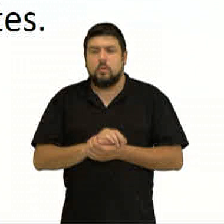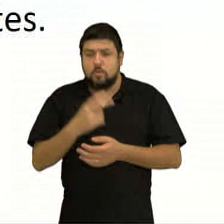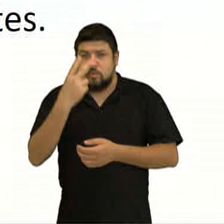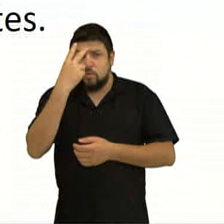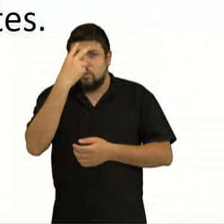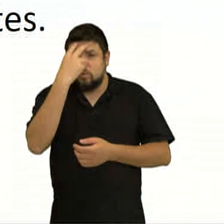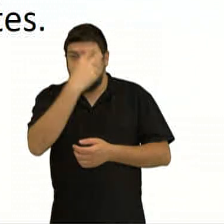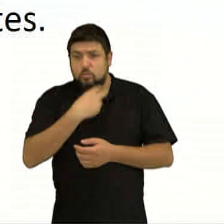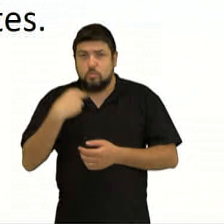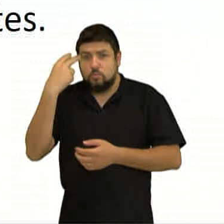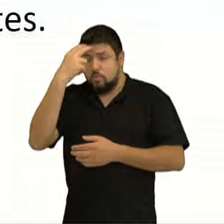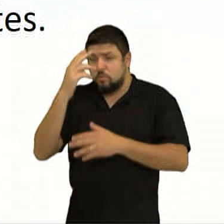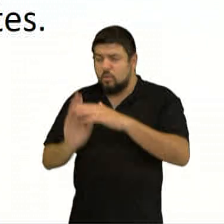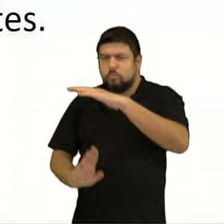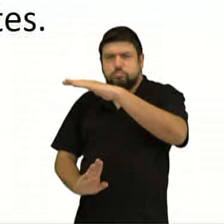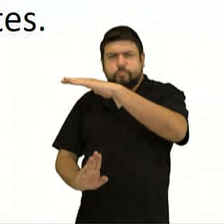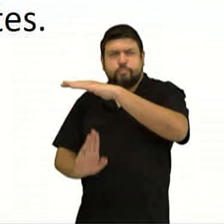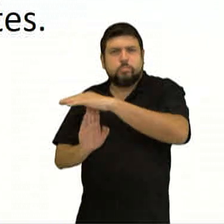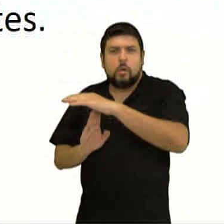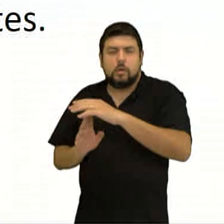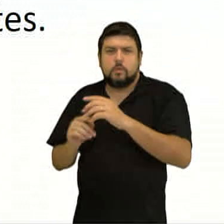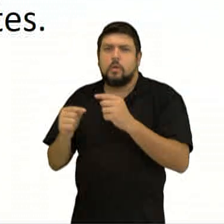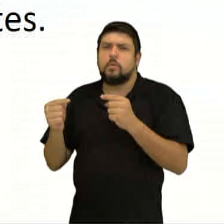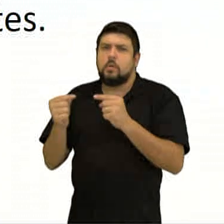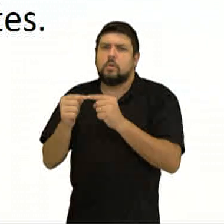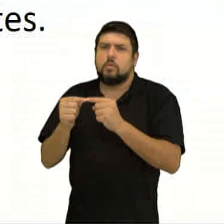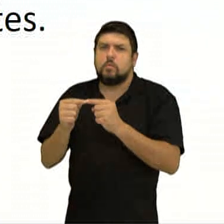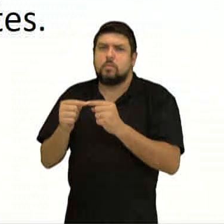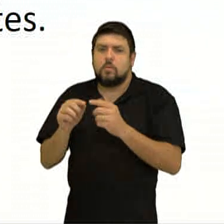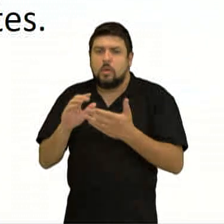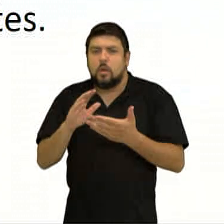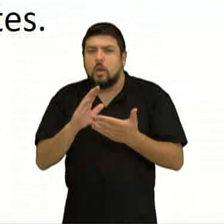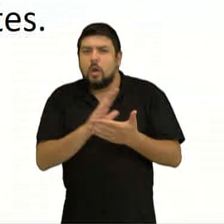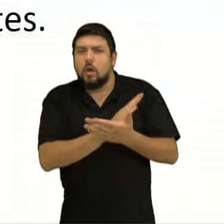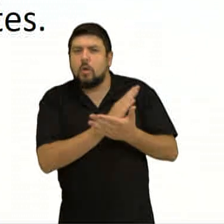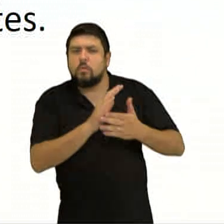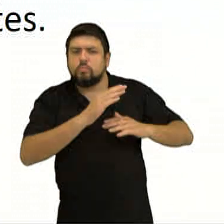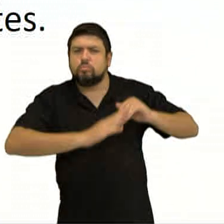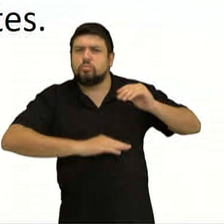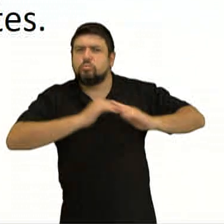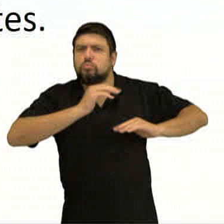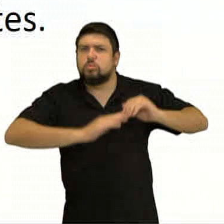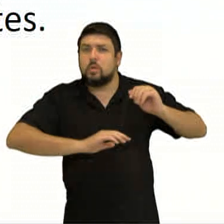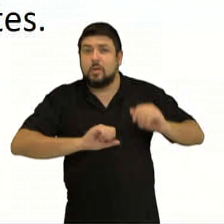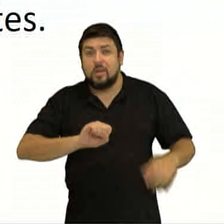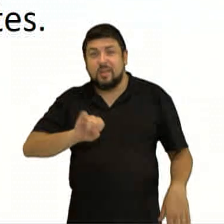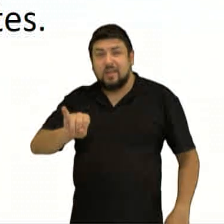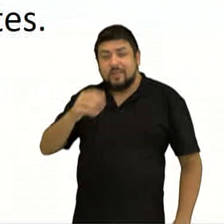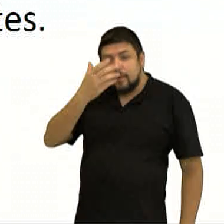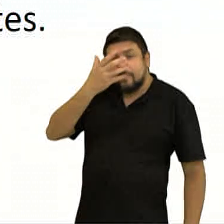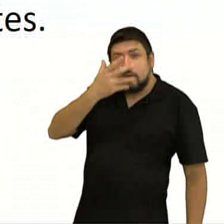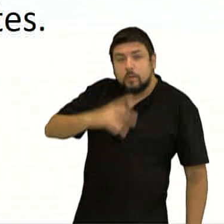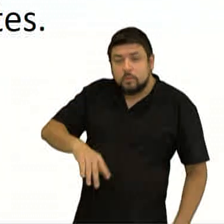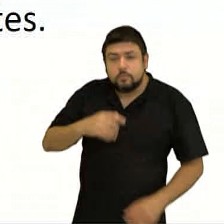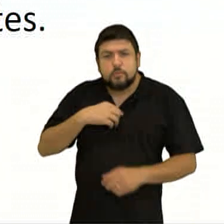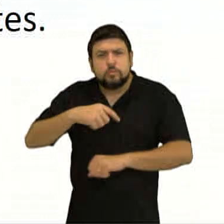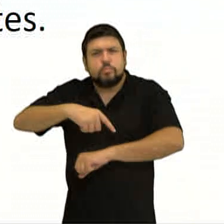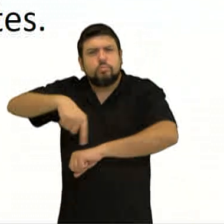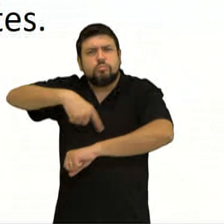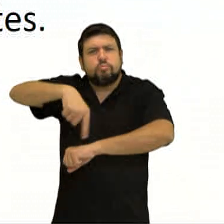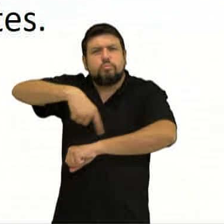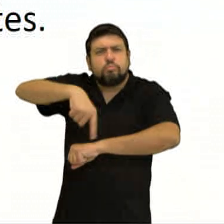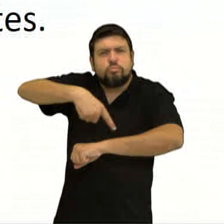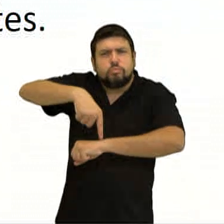as crianças deveriam utilizar aparelhos, né? De acordo com especialistas, crianças que passam muito tempo utilizando aparelhos eletrônicos, como